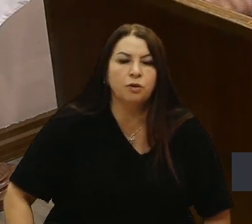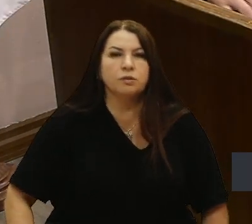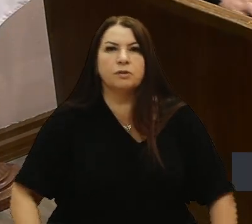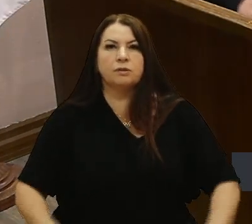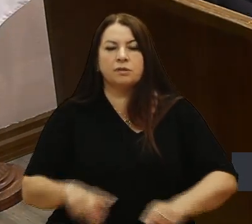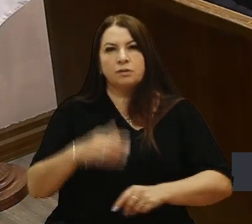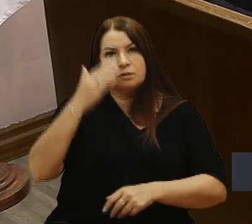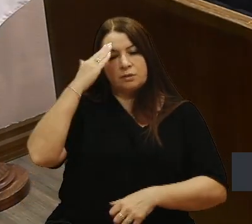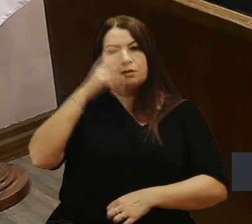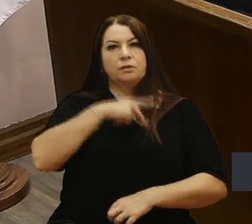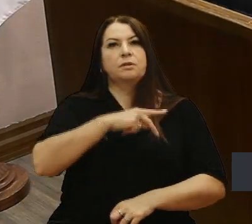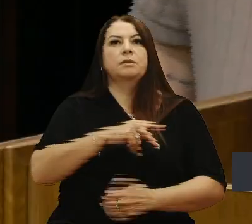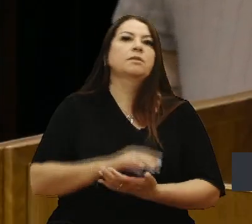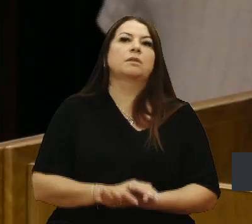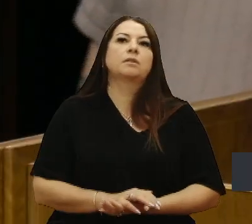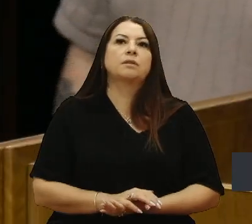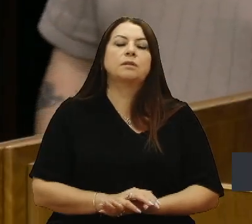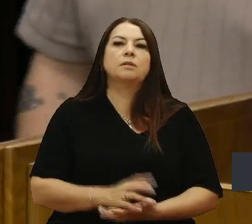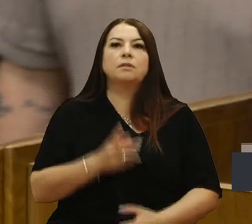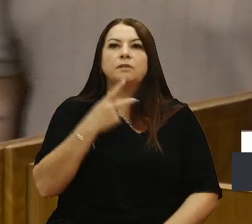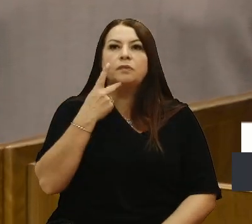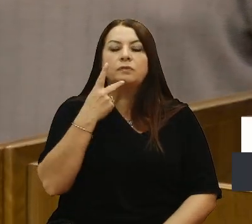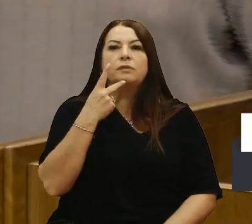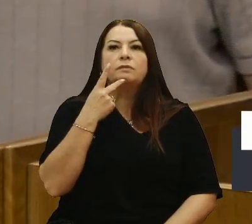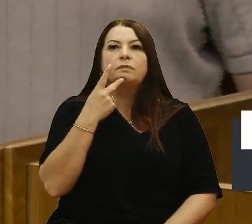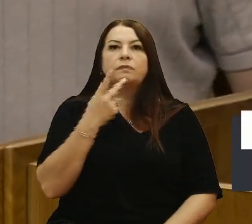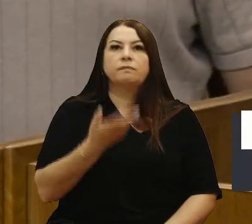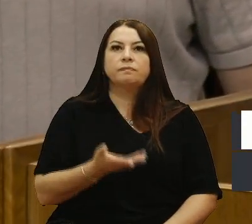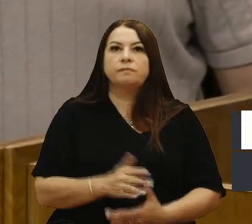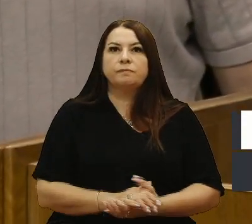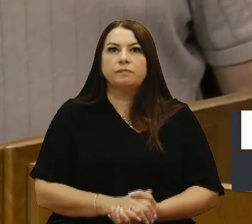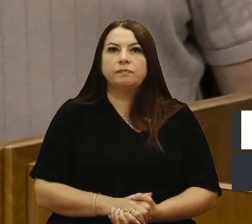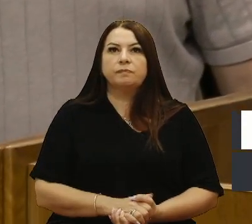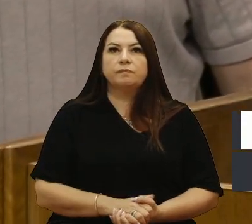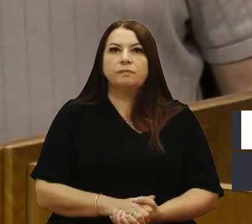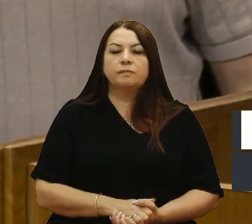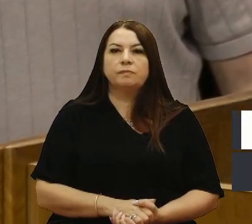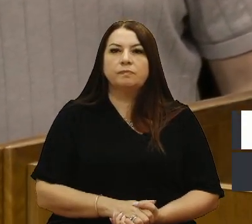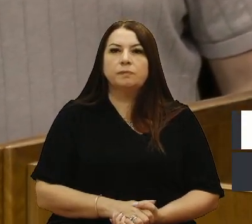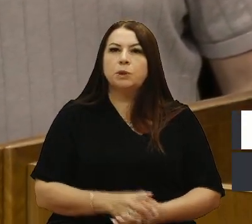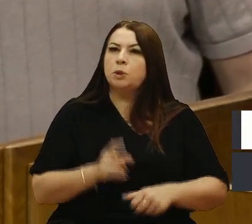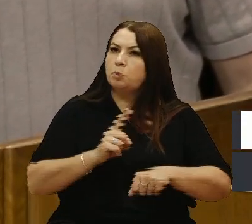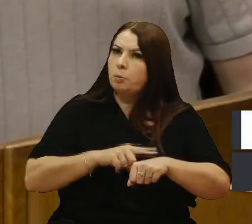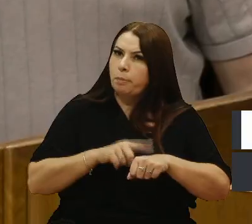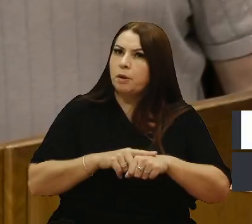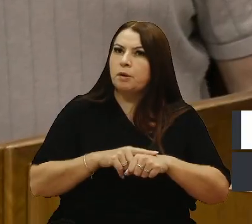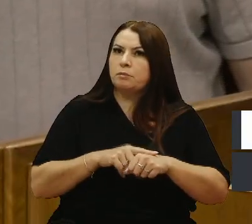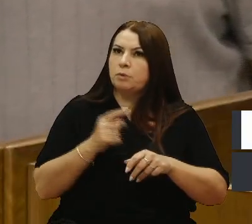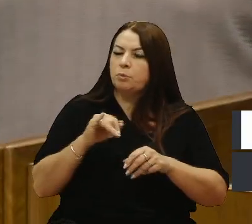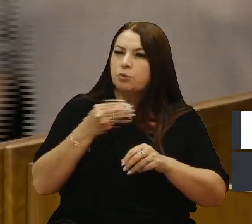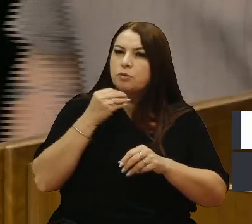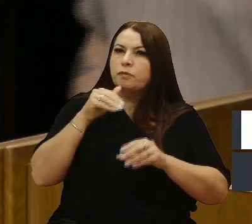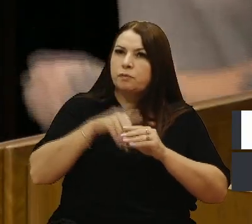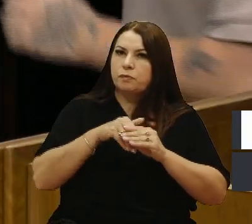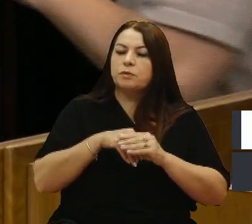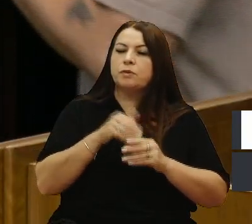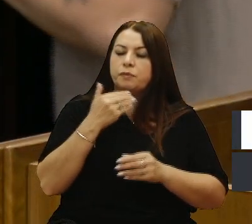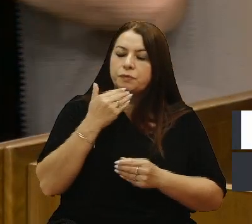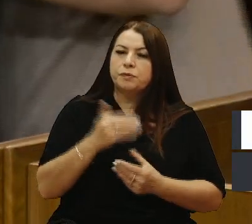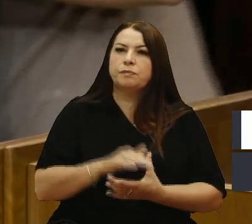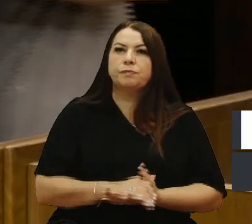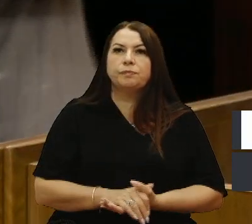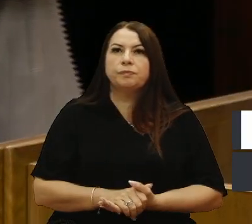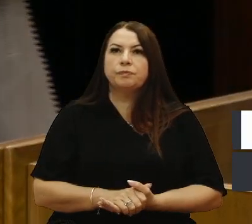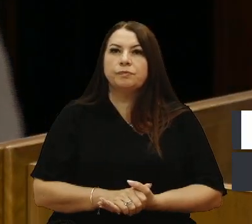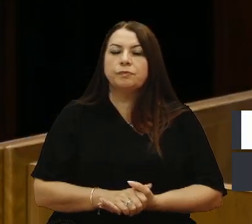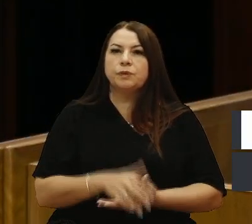Obrigado, presidente. Quero dizer que, em momento oportuno, votarei favorável